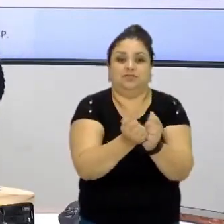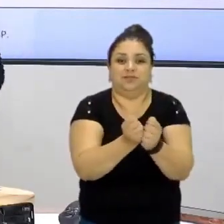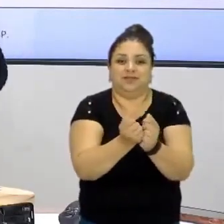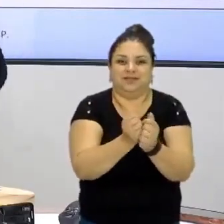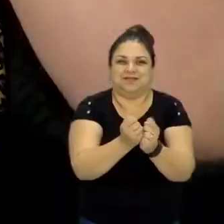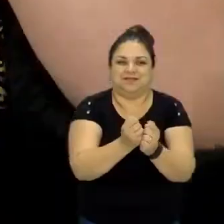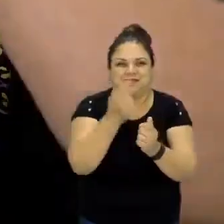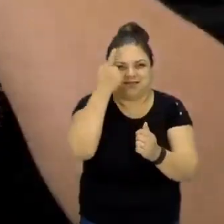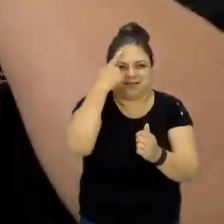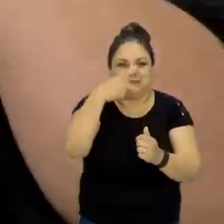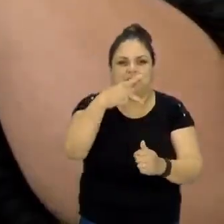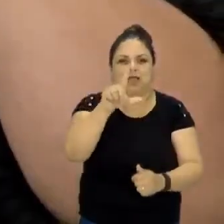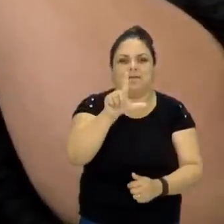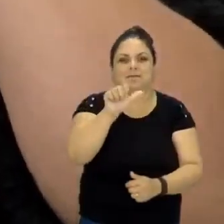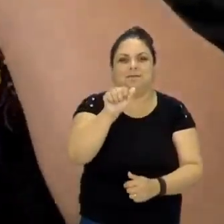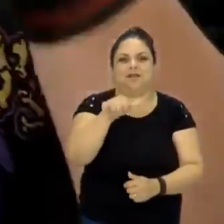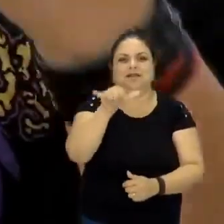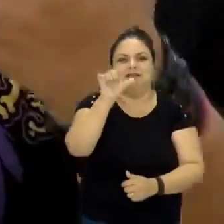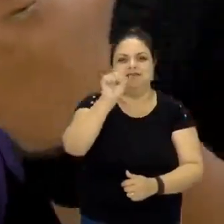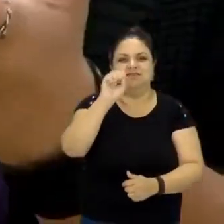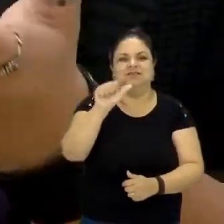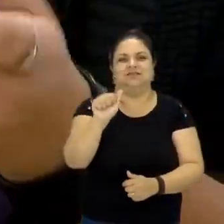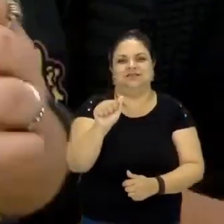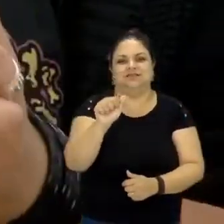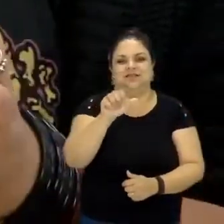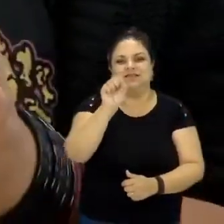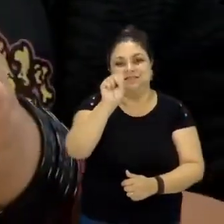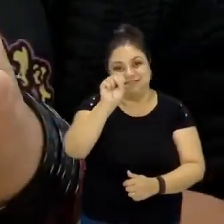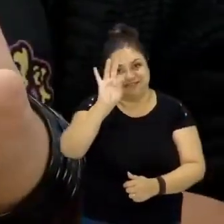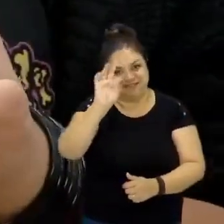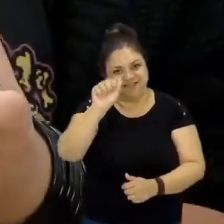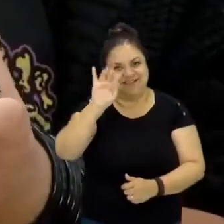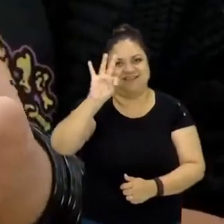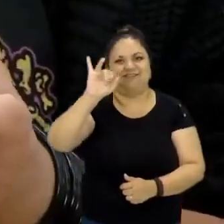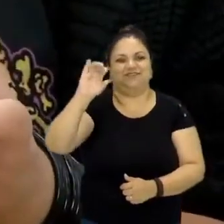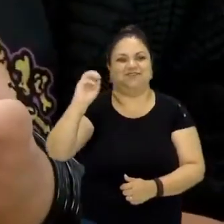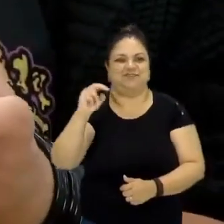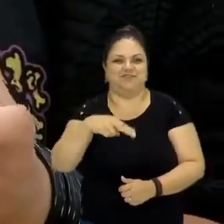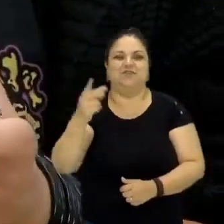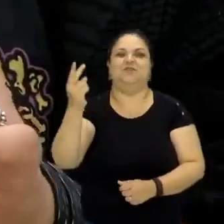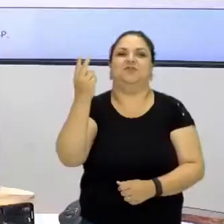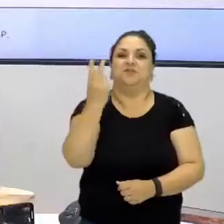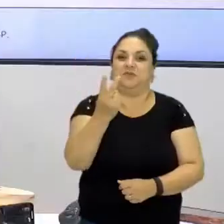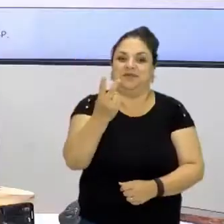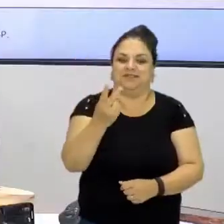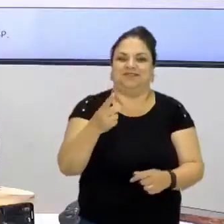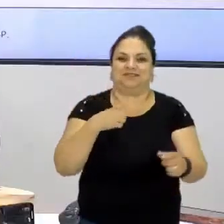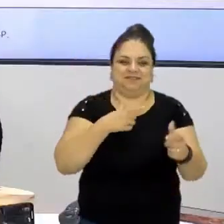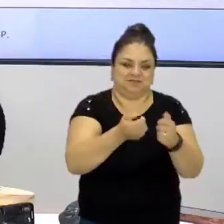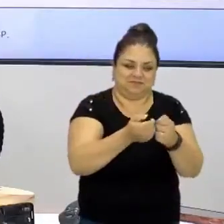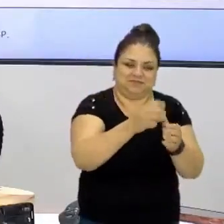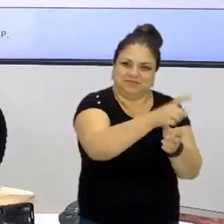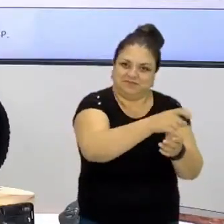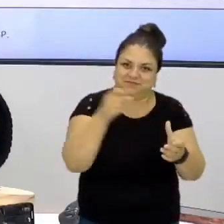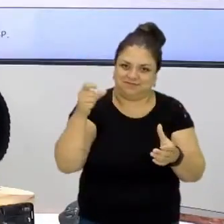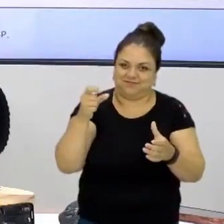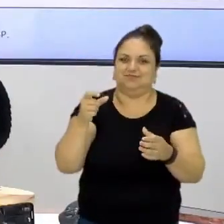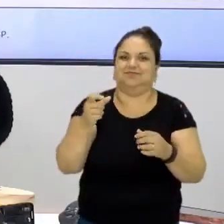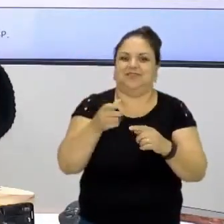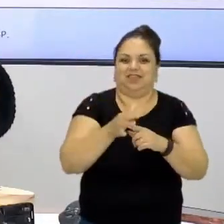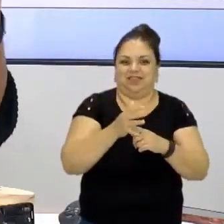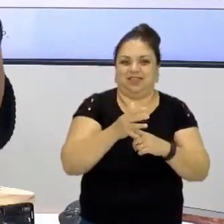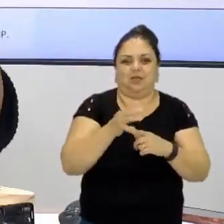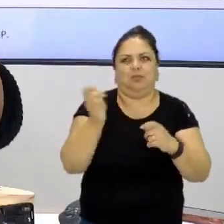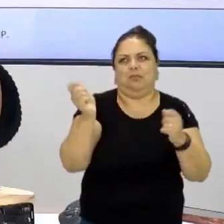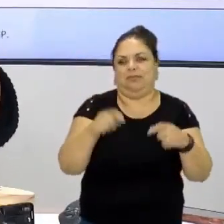2. Tá? Eu tô deixando claro que é de PlayStation 2, porque não adianta você pegar, sei lá, um Nintendinho vintage e abrir. Não adianta você pegar